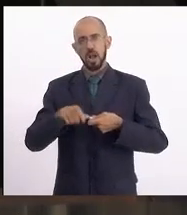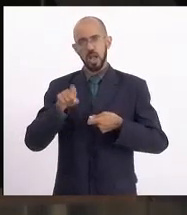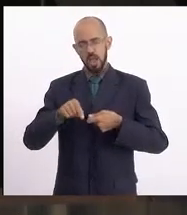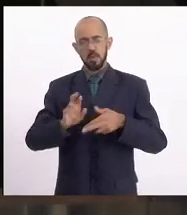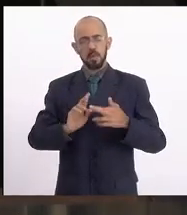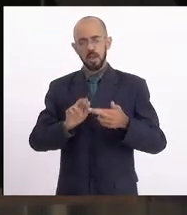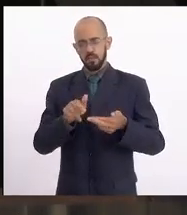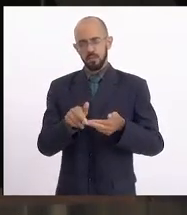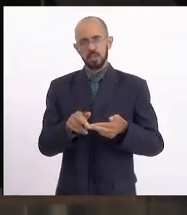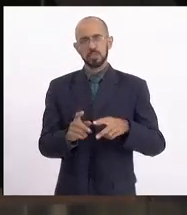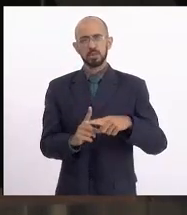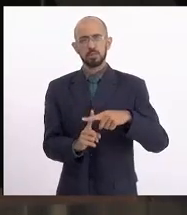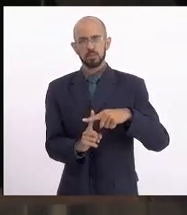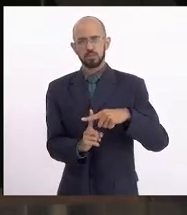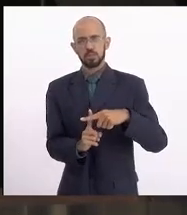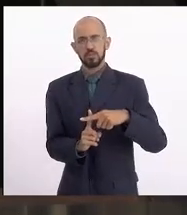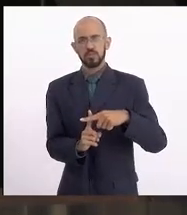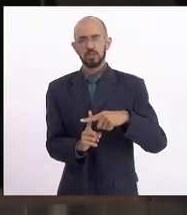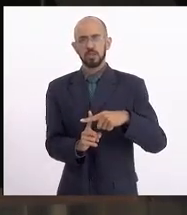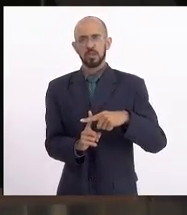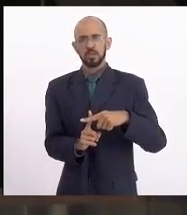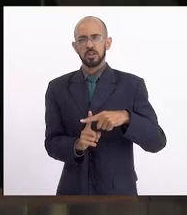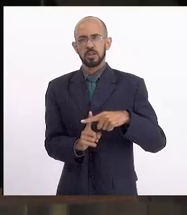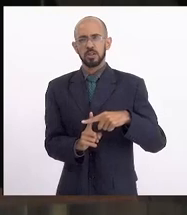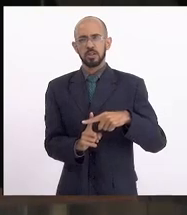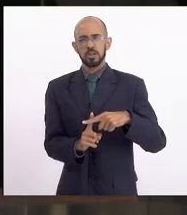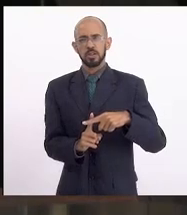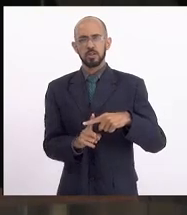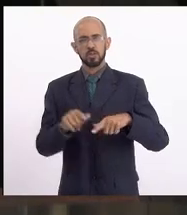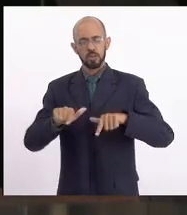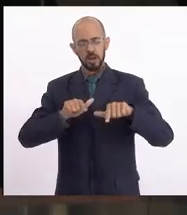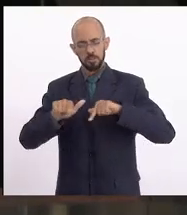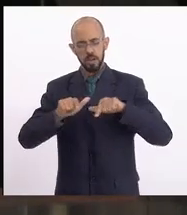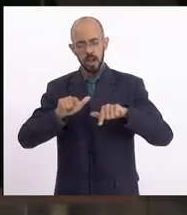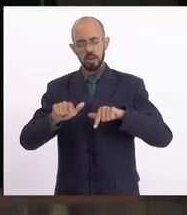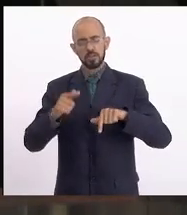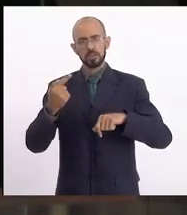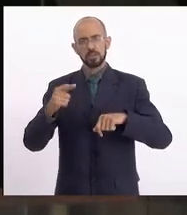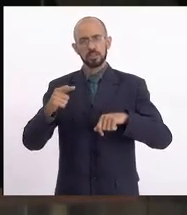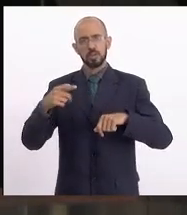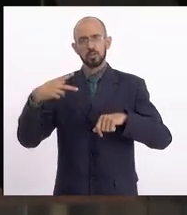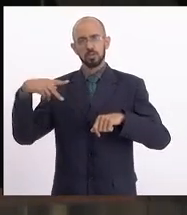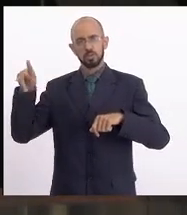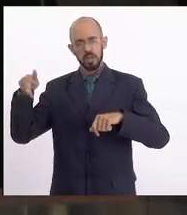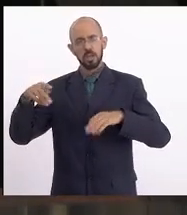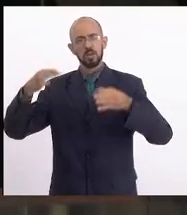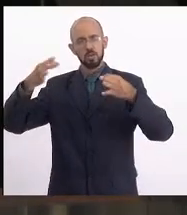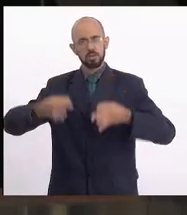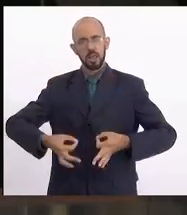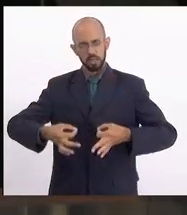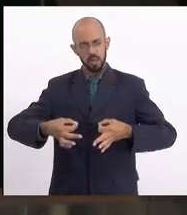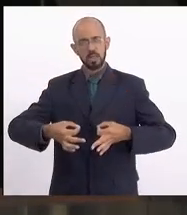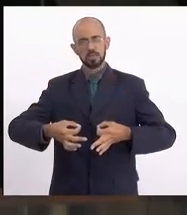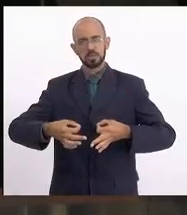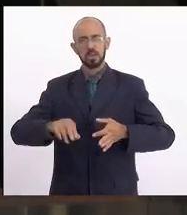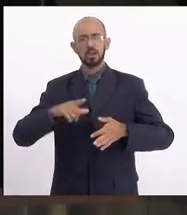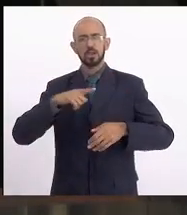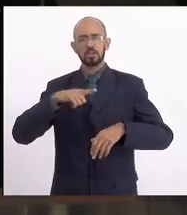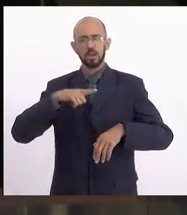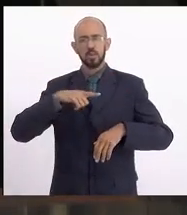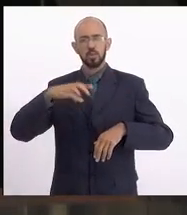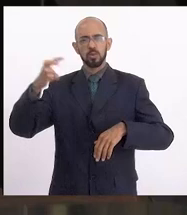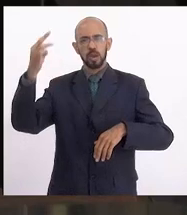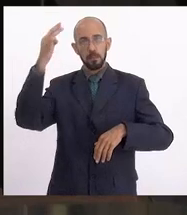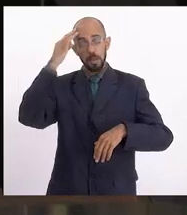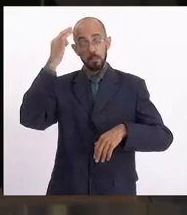referência positiva. O Rubens Bontempo e seu trabalho e suas gestões certamente estão inscritos na memória,